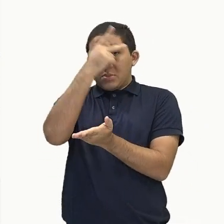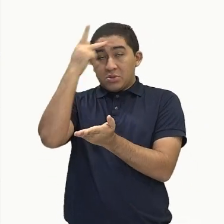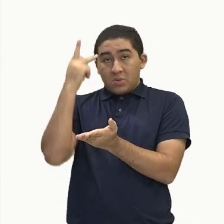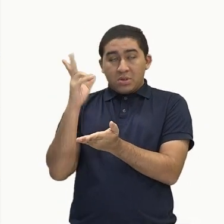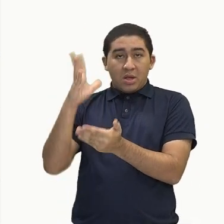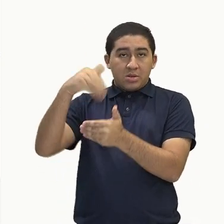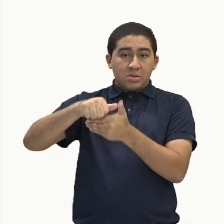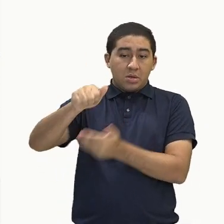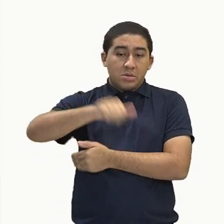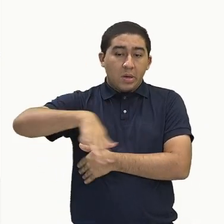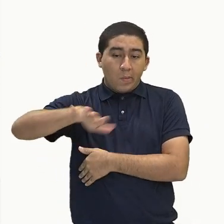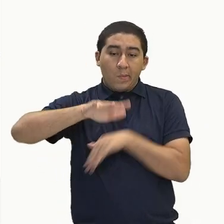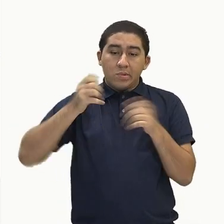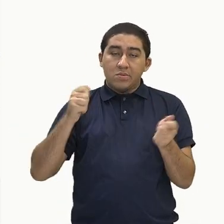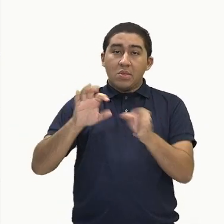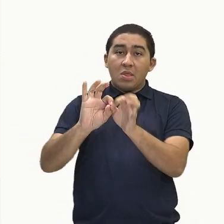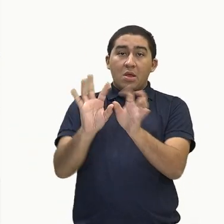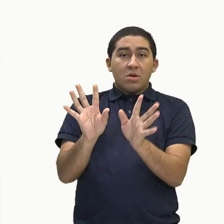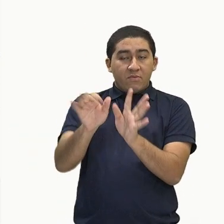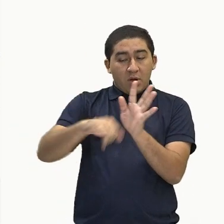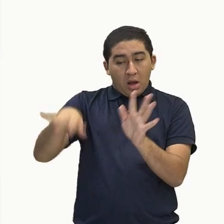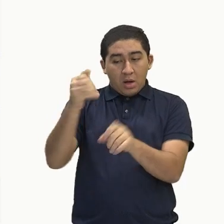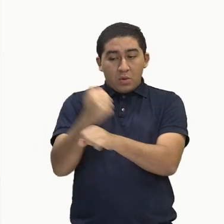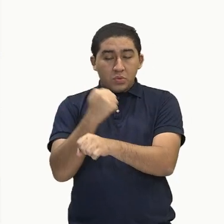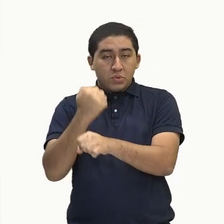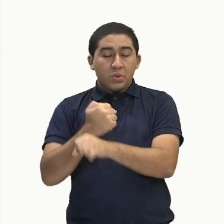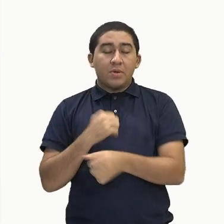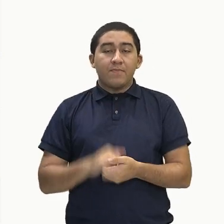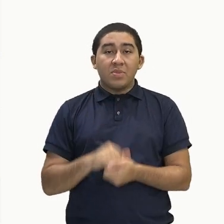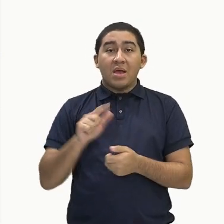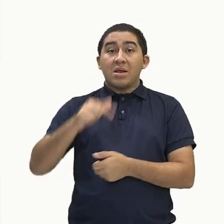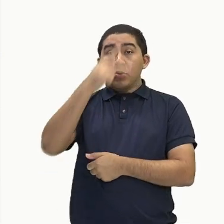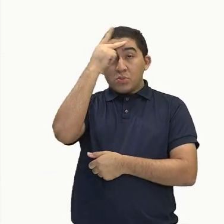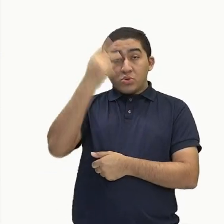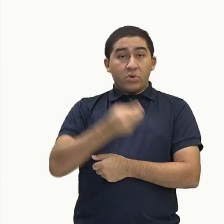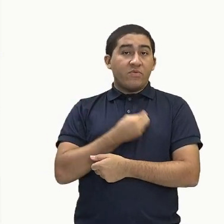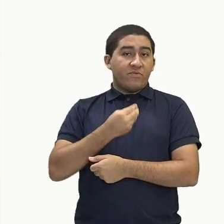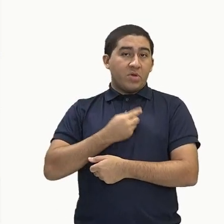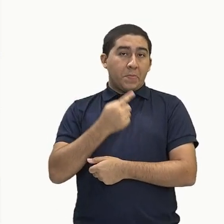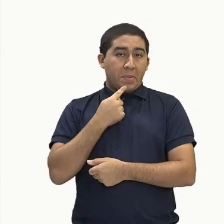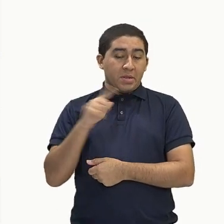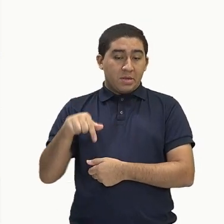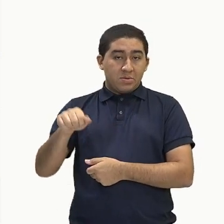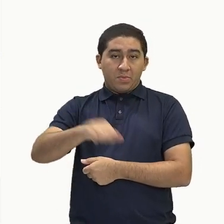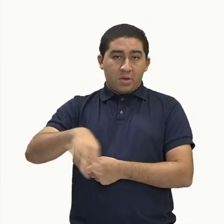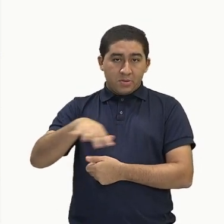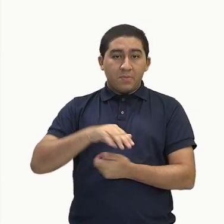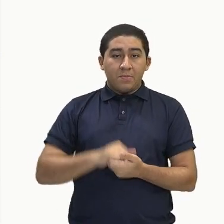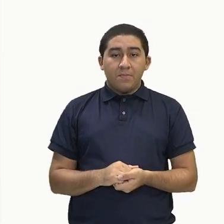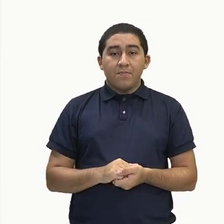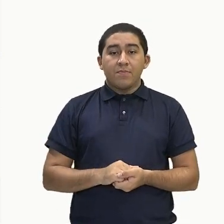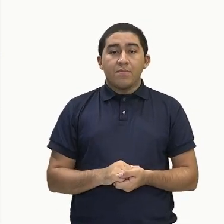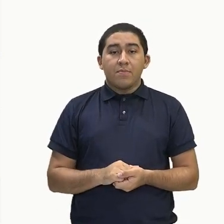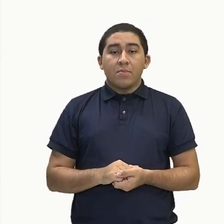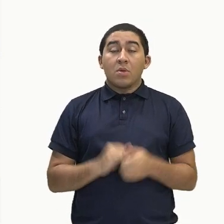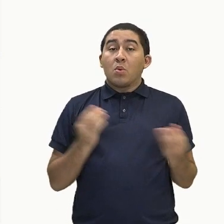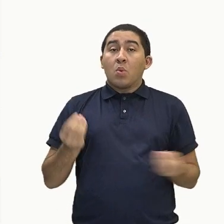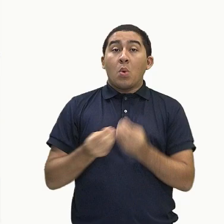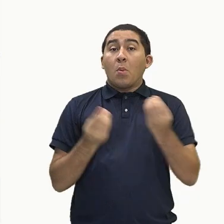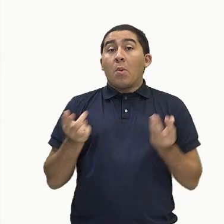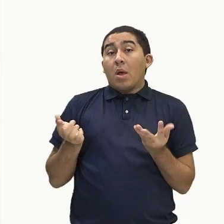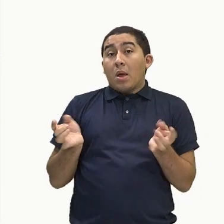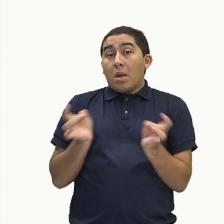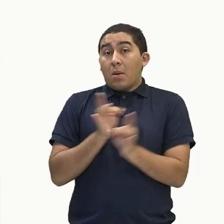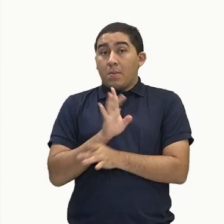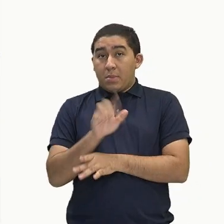região, certo? Quem eram os poceiros, professora? As pessoas que habitavam aquela região, certo? Então, como é que vai terminar a Guerra